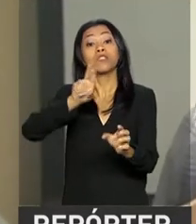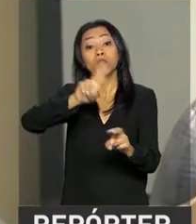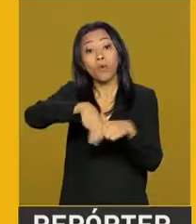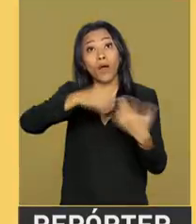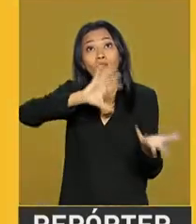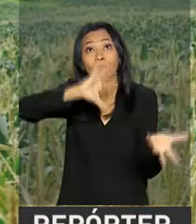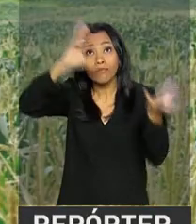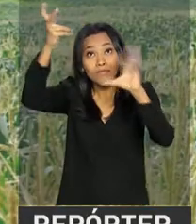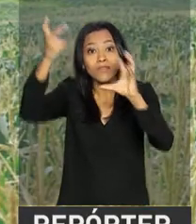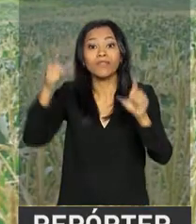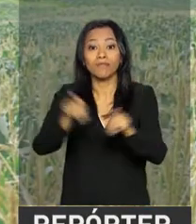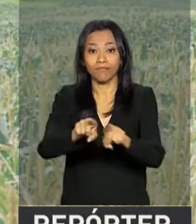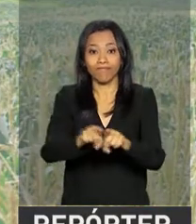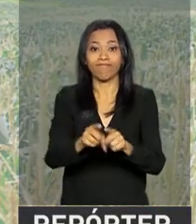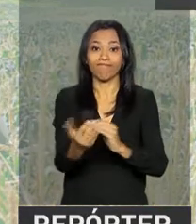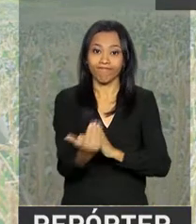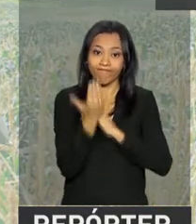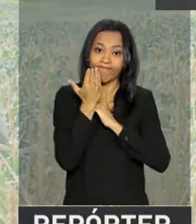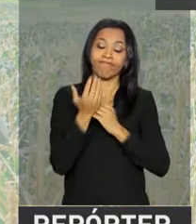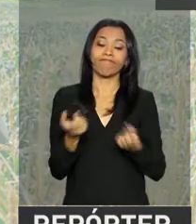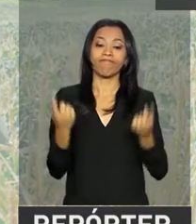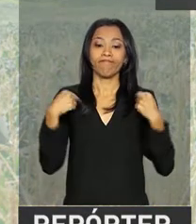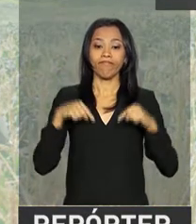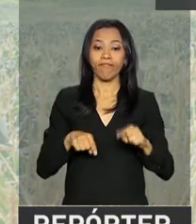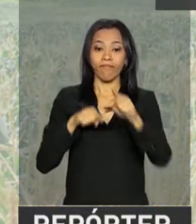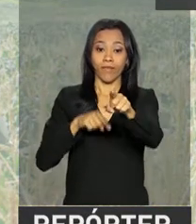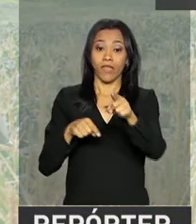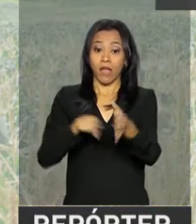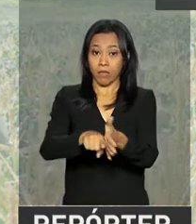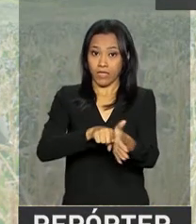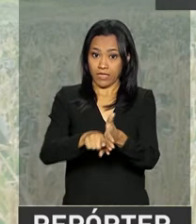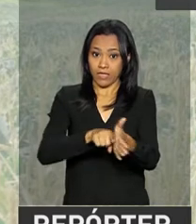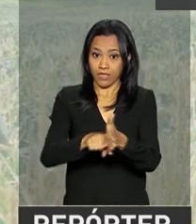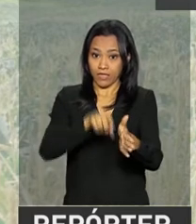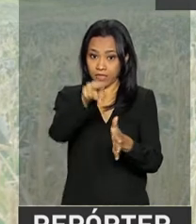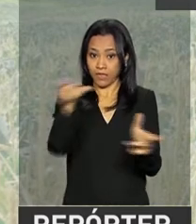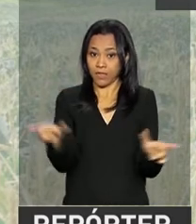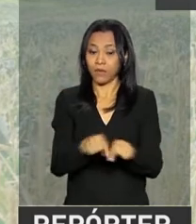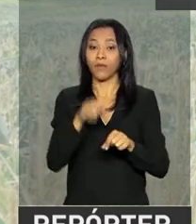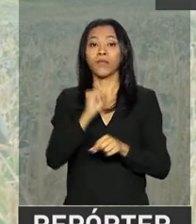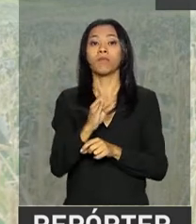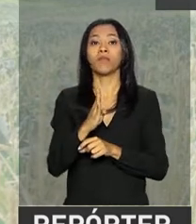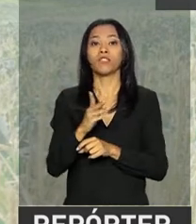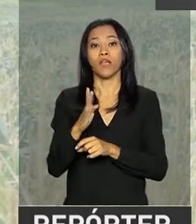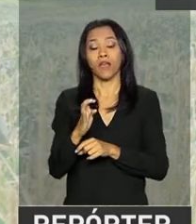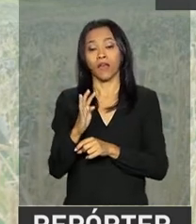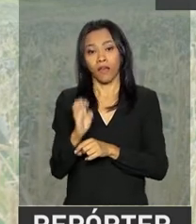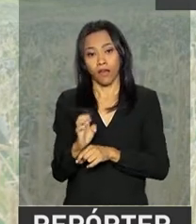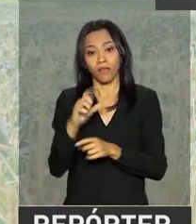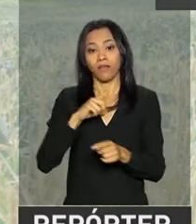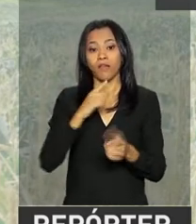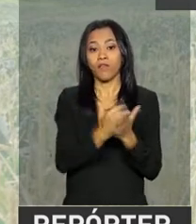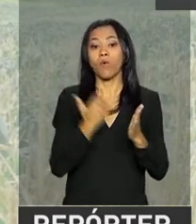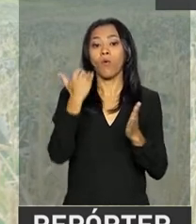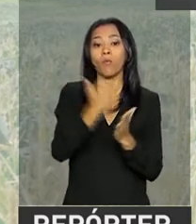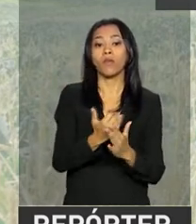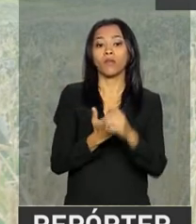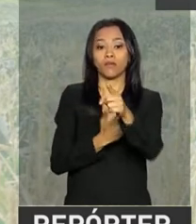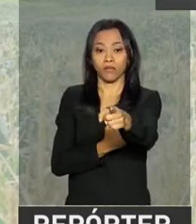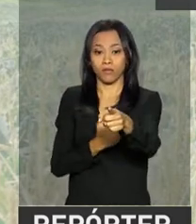muito boas segundo o ibge em relação a 2000 16 houve um aumento de mais de 17% na produção do arroz